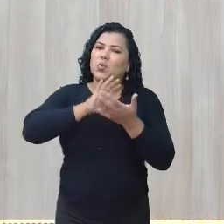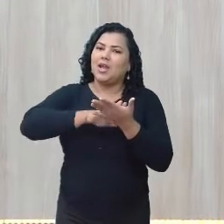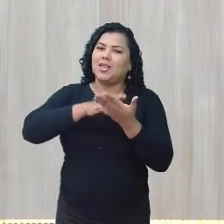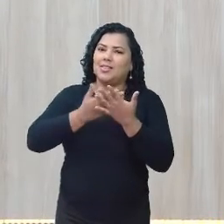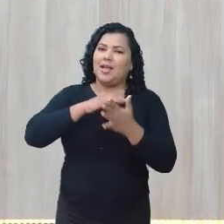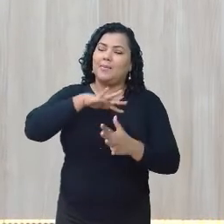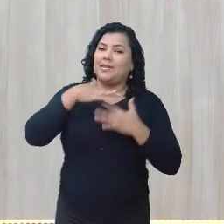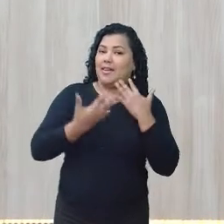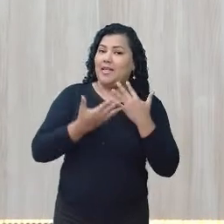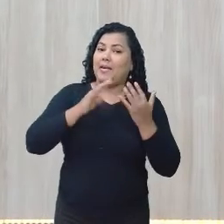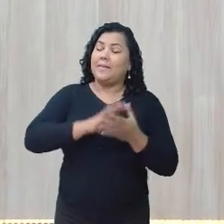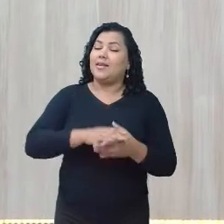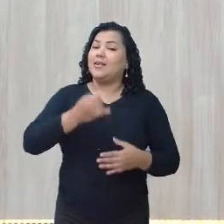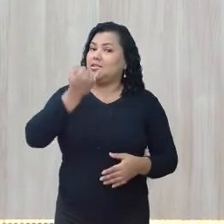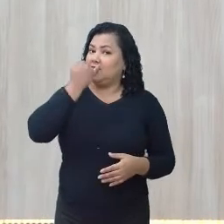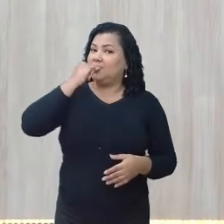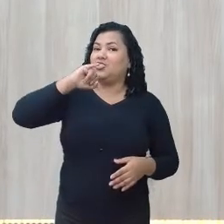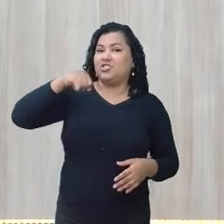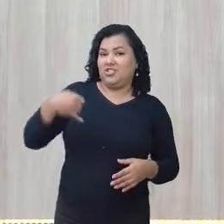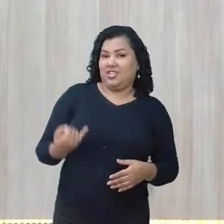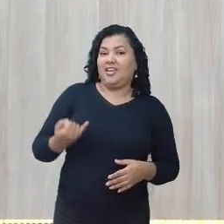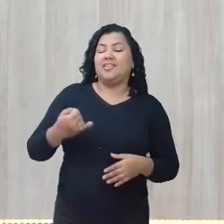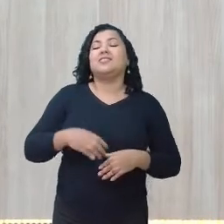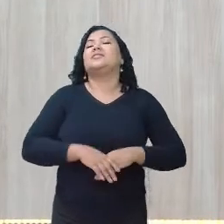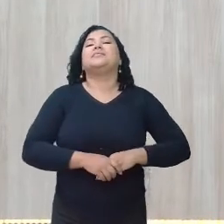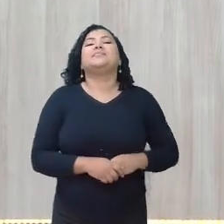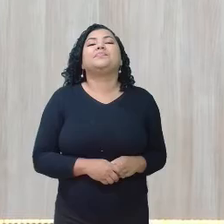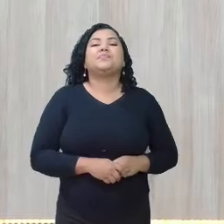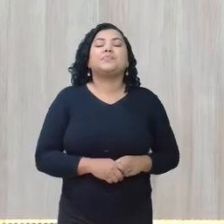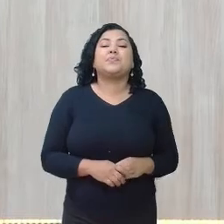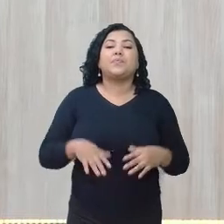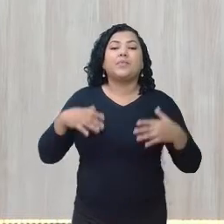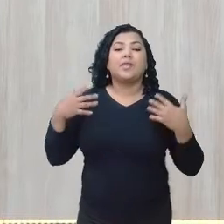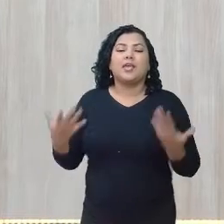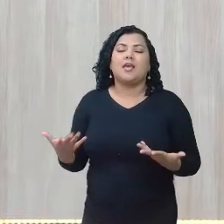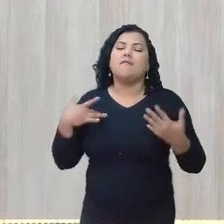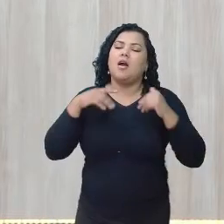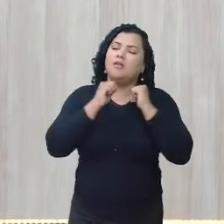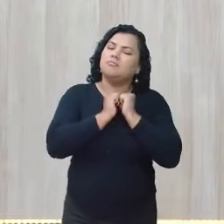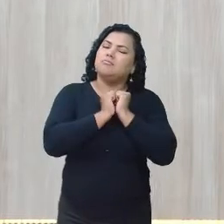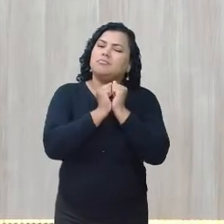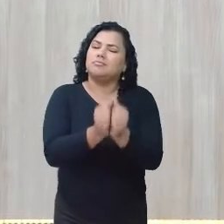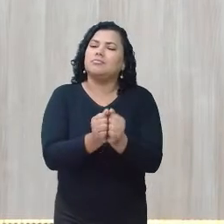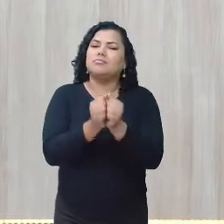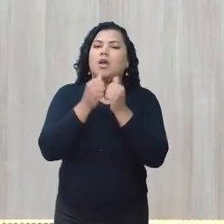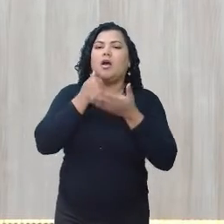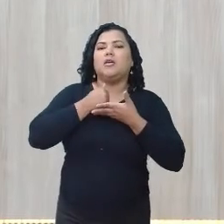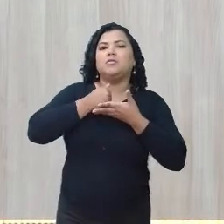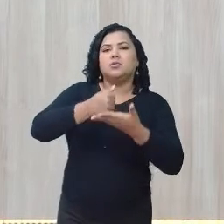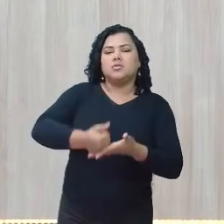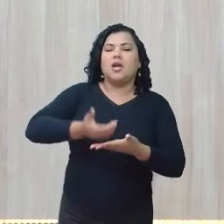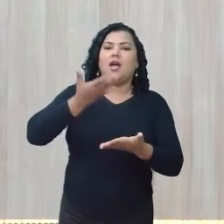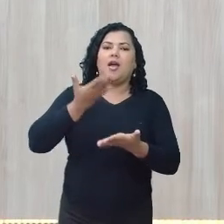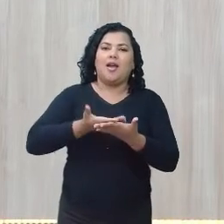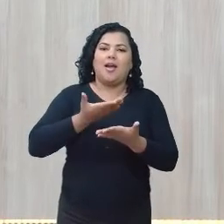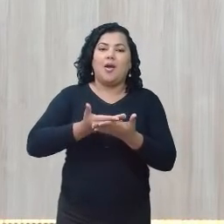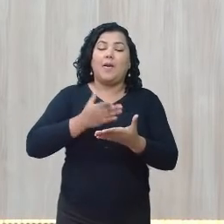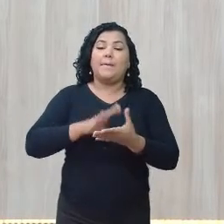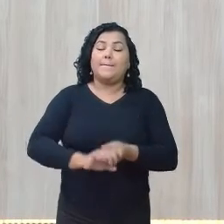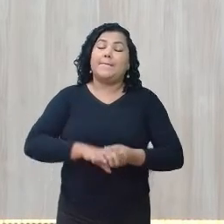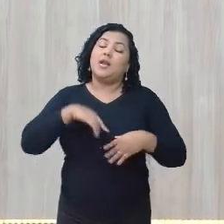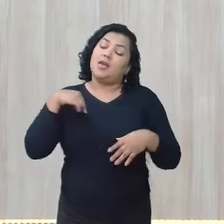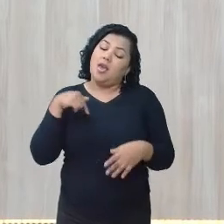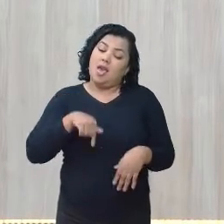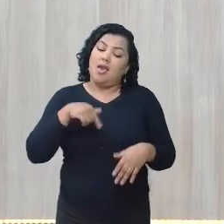Jéssica, nossa intérprete de Libras, que vai nos ajudar aqui na nossa aula, para que a